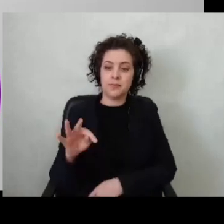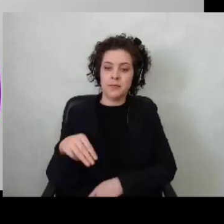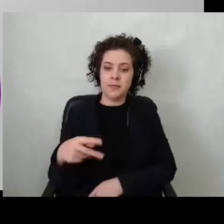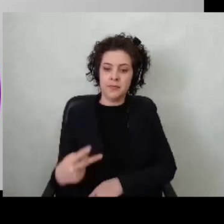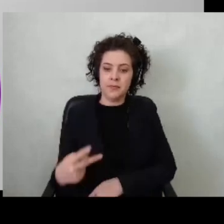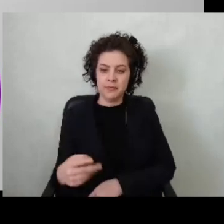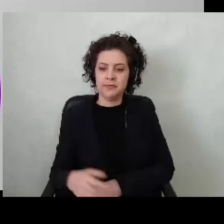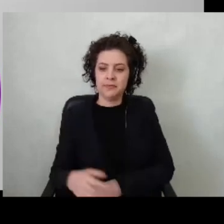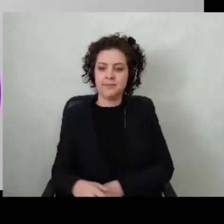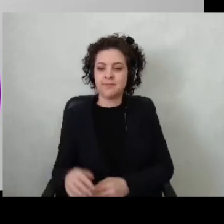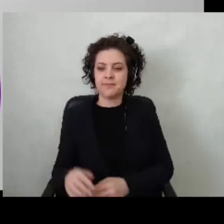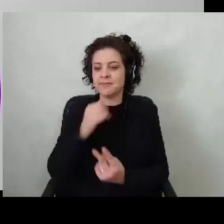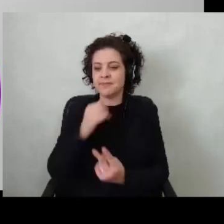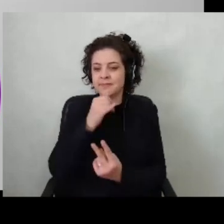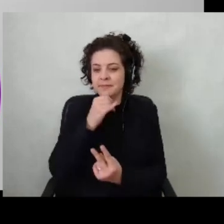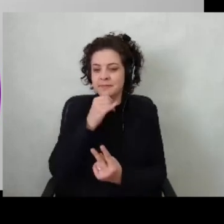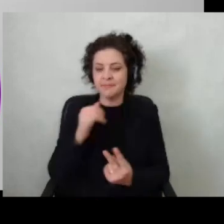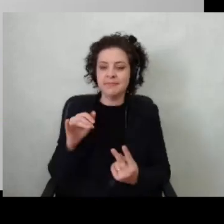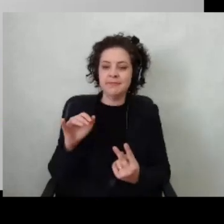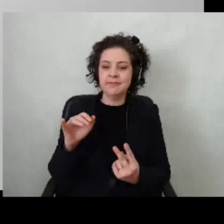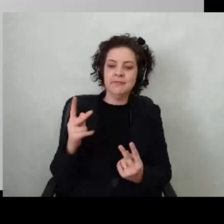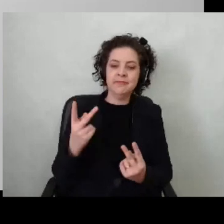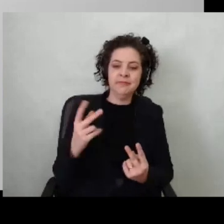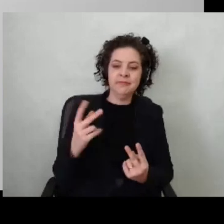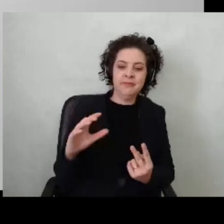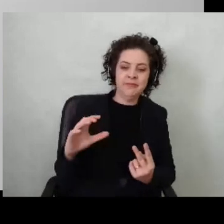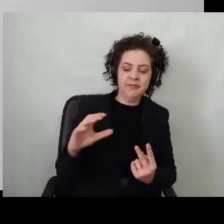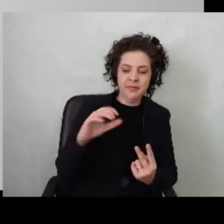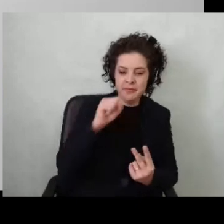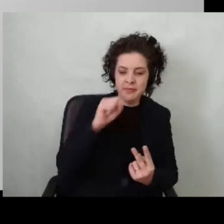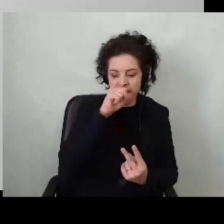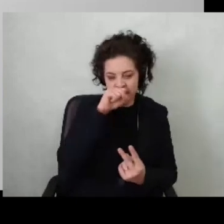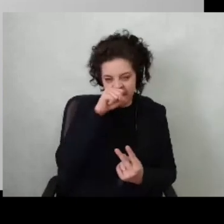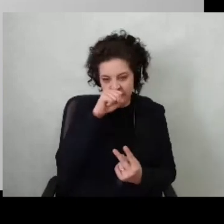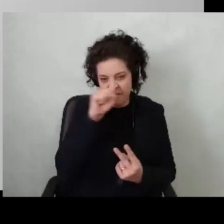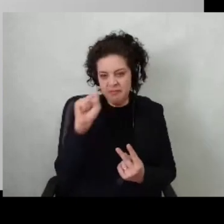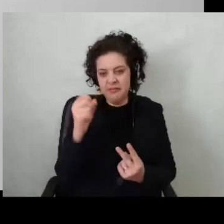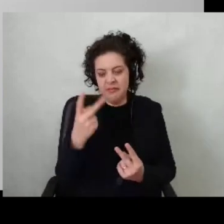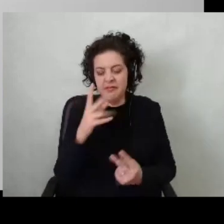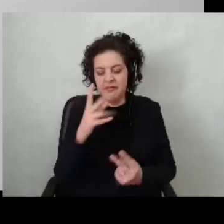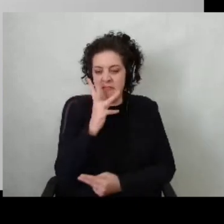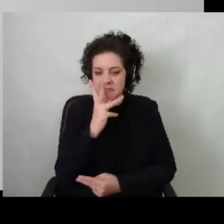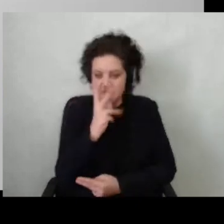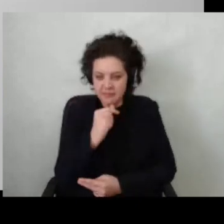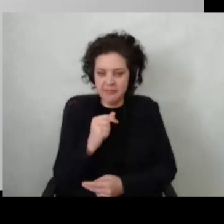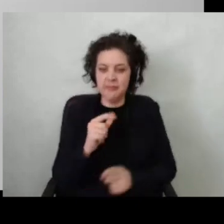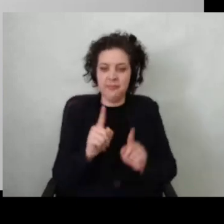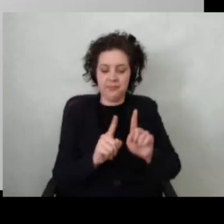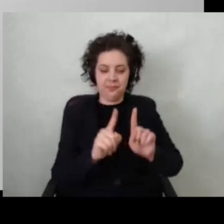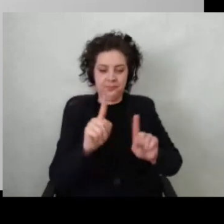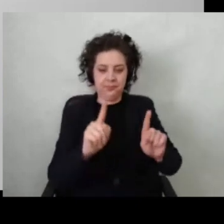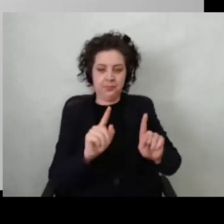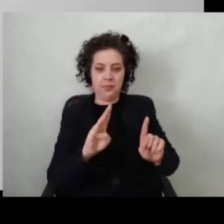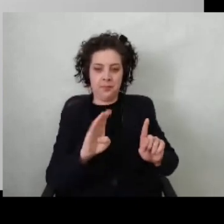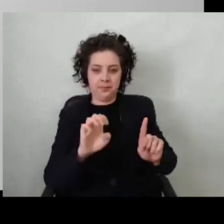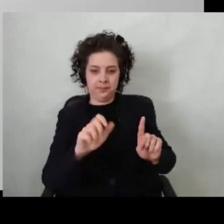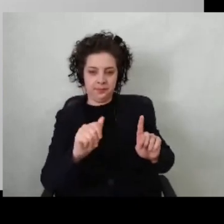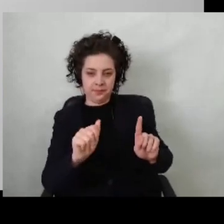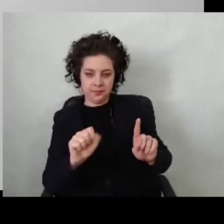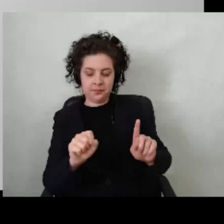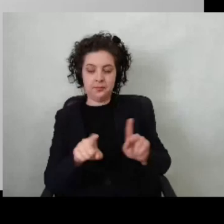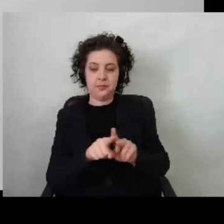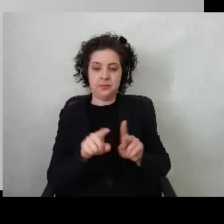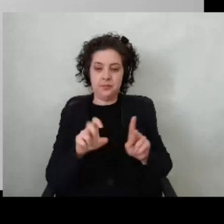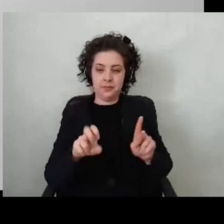né, elas têm uma cinética mais lenta. E mesmo que as células, que é o caso da BEAS e a 549,